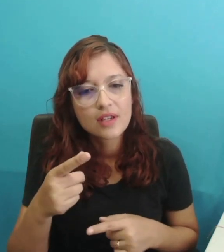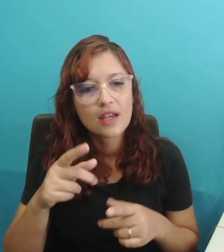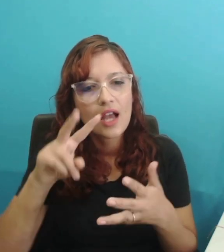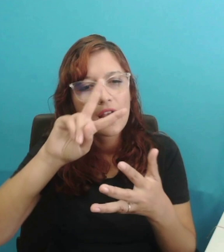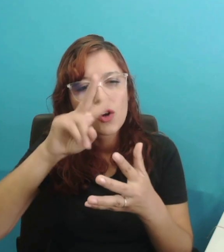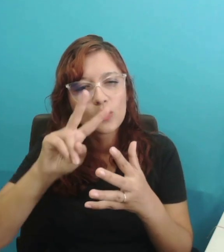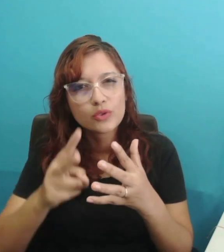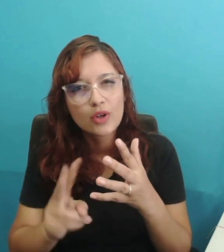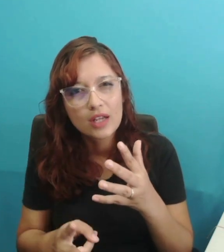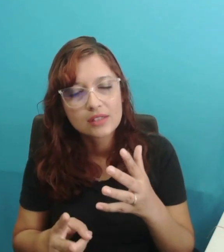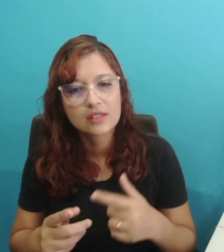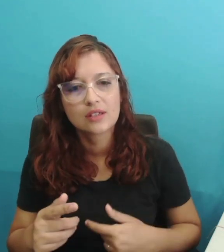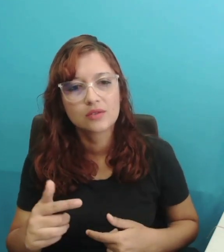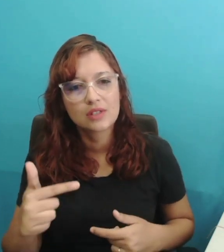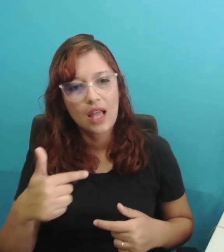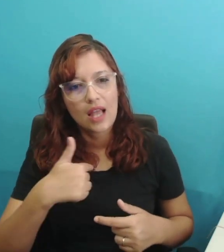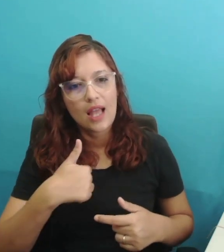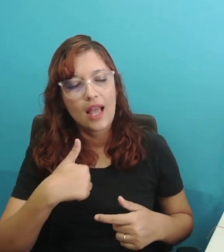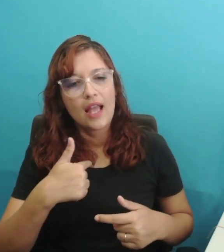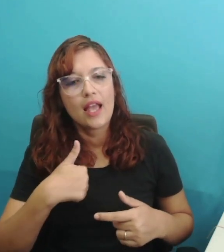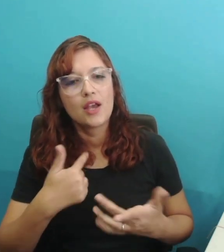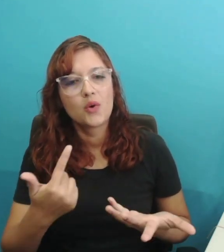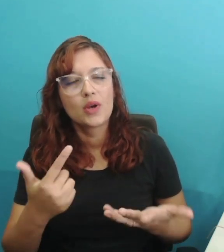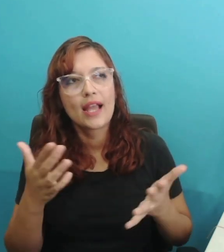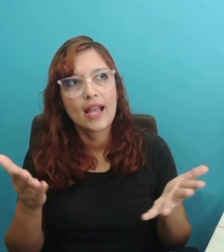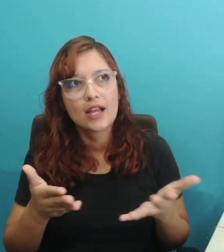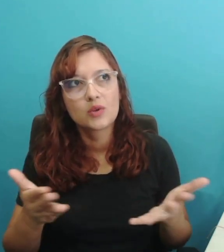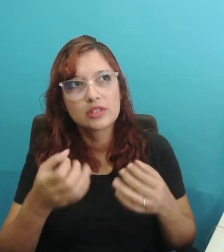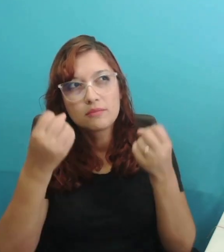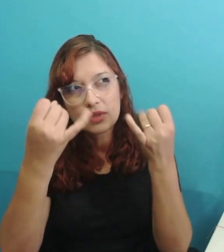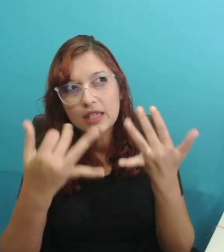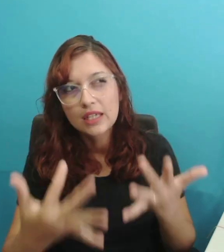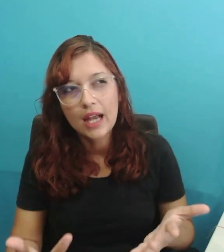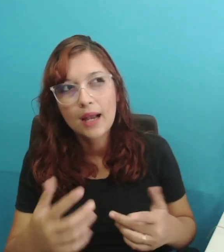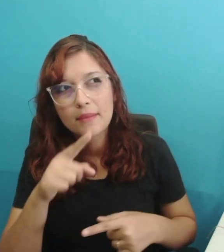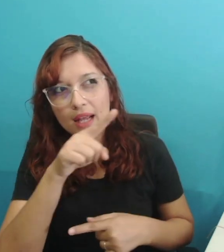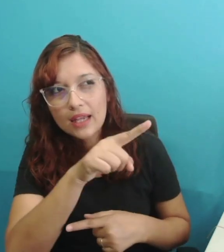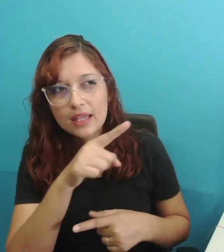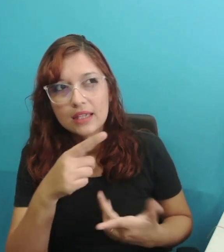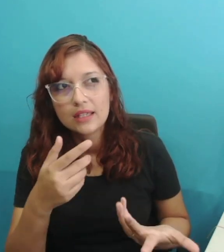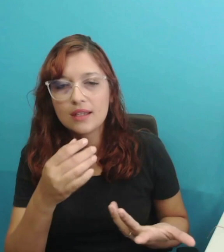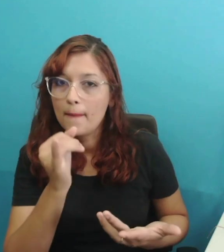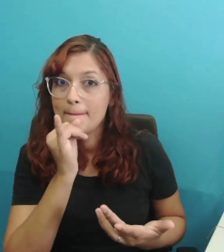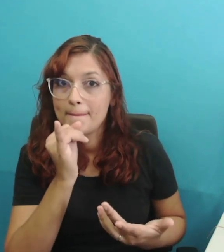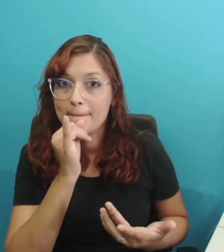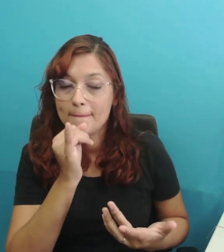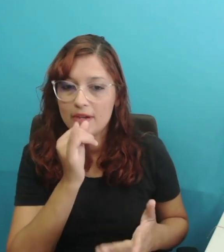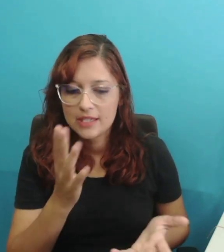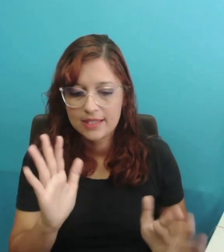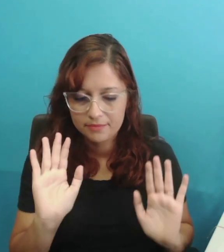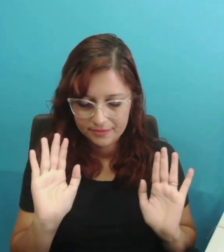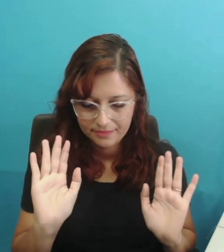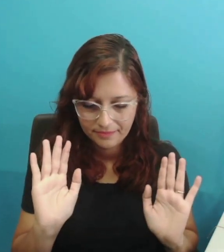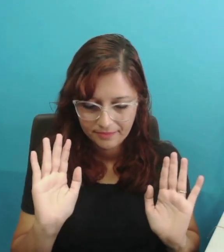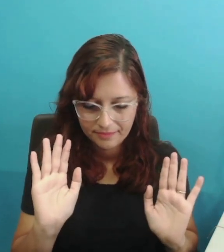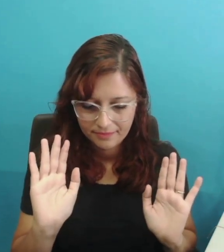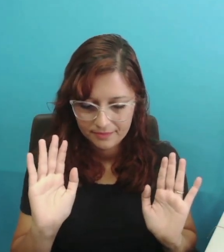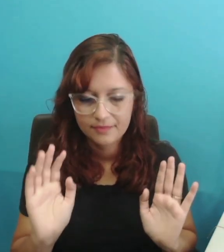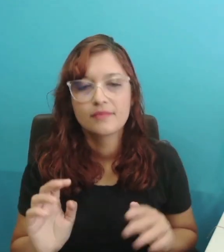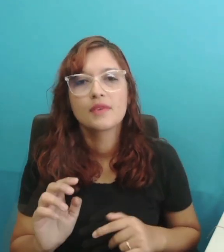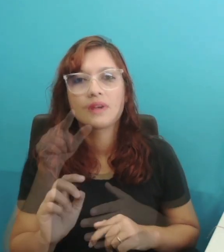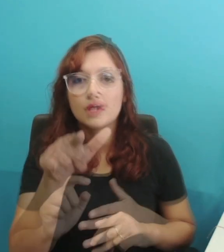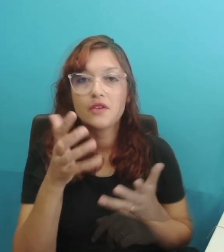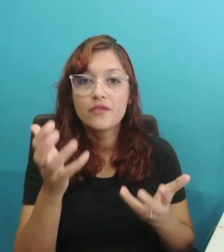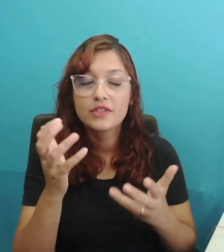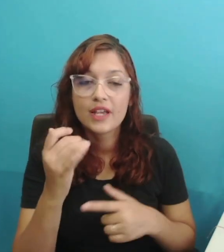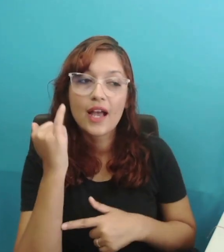Mas veja, você pode ver todas as conjugações. Por exemplo, eu quero dizer que...